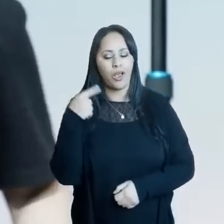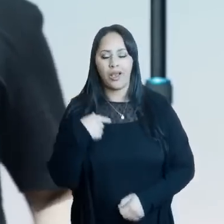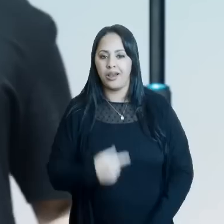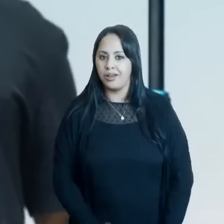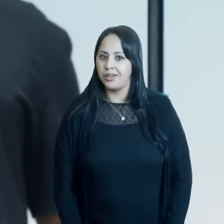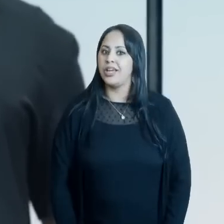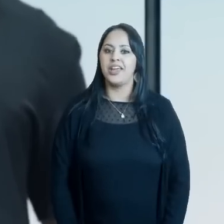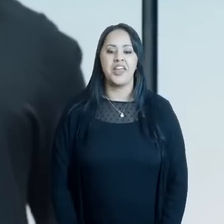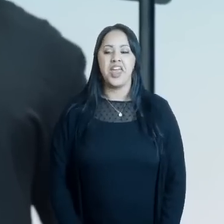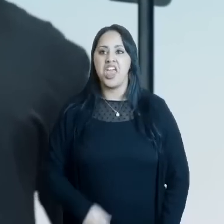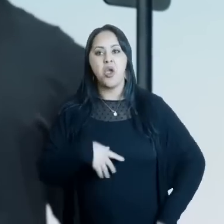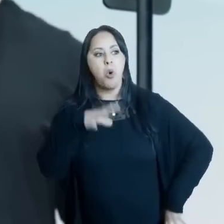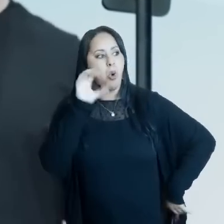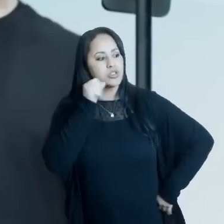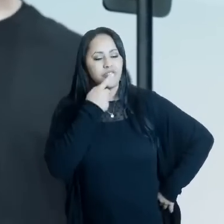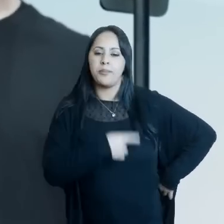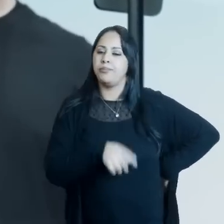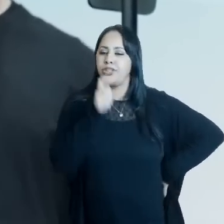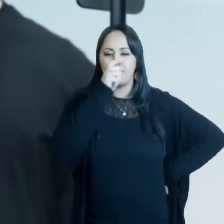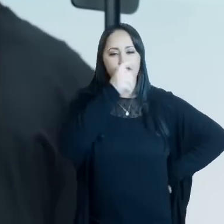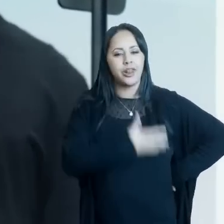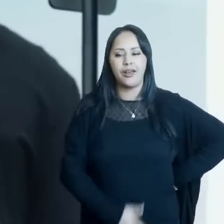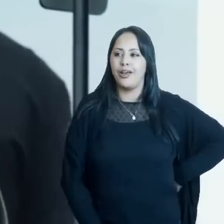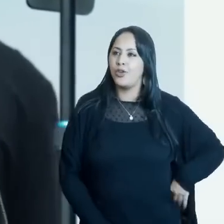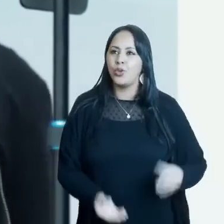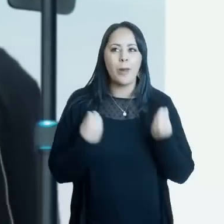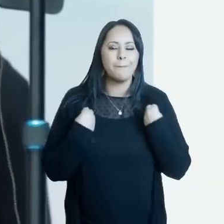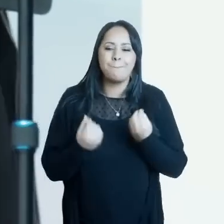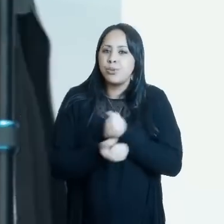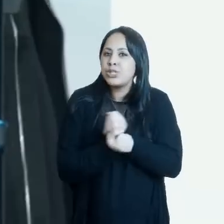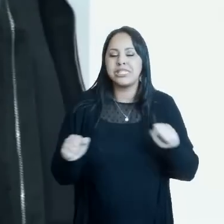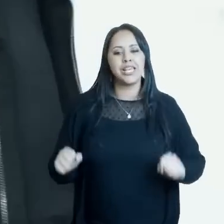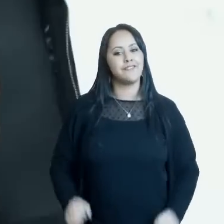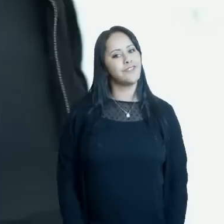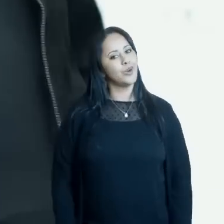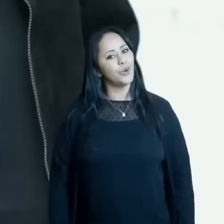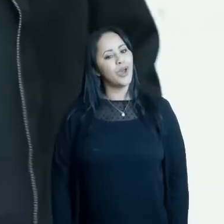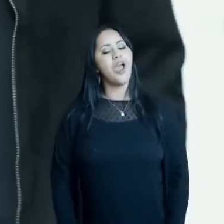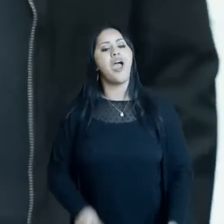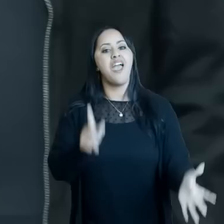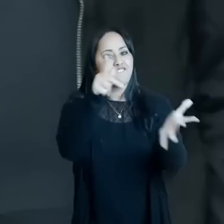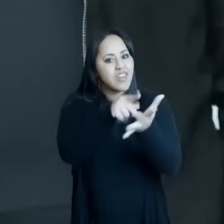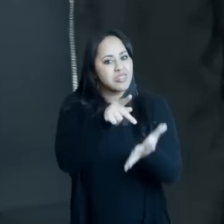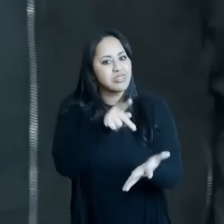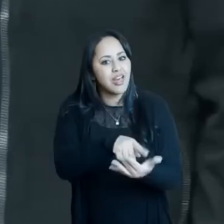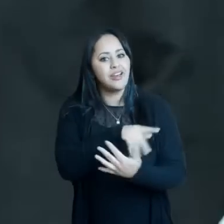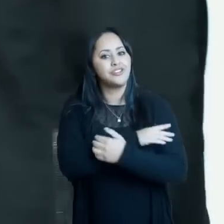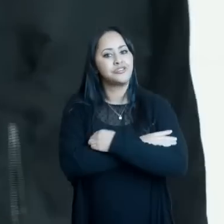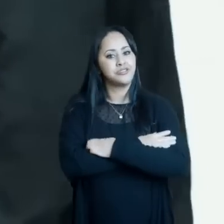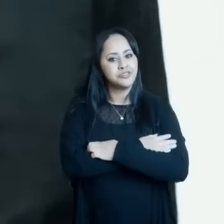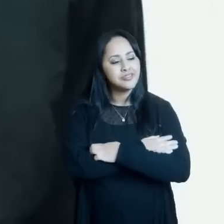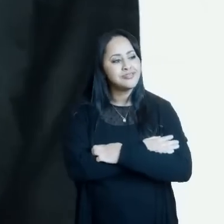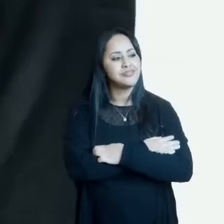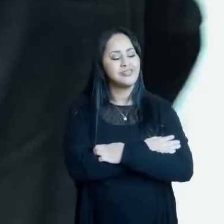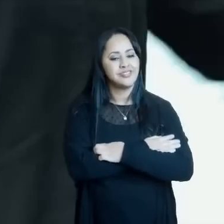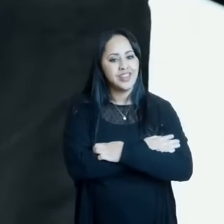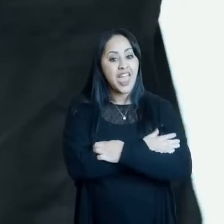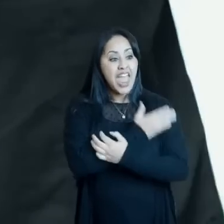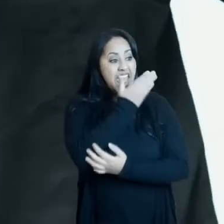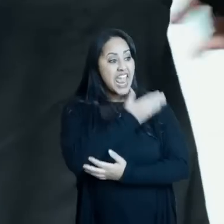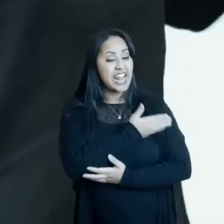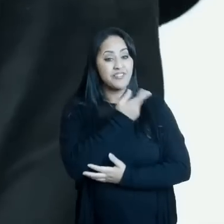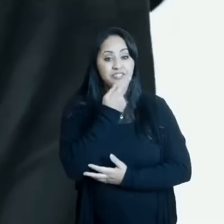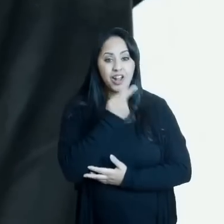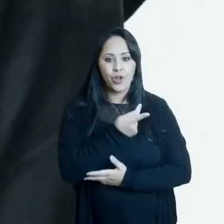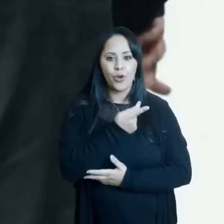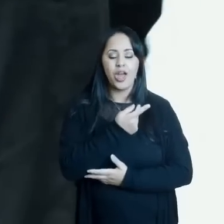eu acredito tudo quanto é história. Eu fico assim, esse menino ainda tá mentindo, velho. Não tem lógica, não. Não tem lógica. Mas não, é verdade, tá? É, a gente teve a oportunidade, o Pedro encontrou